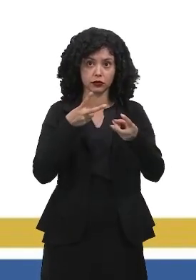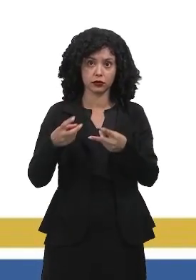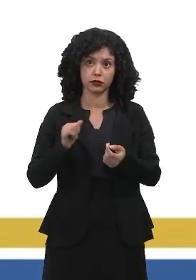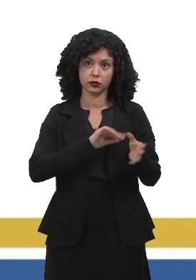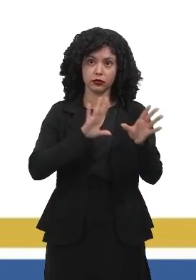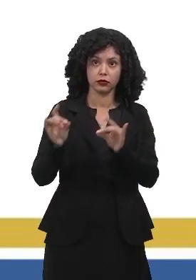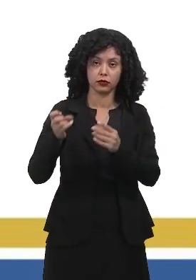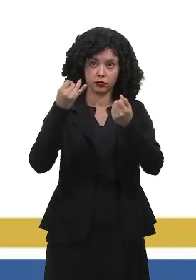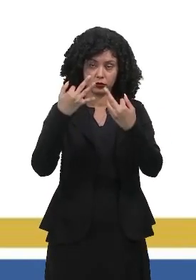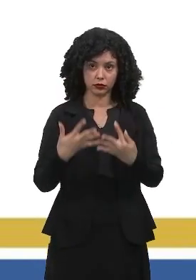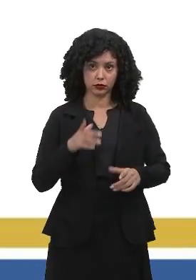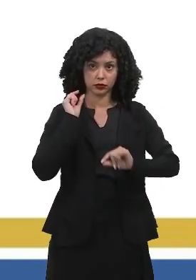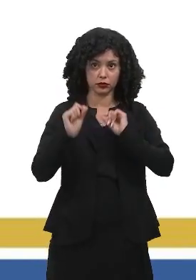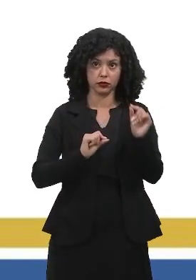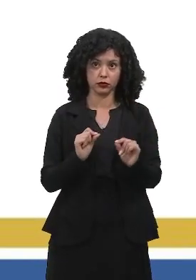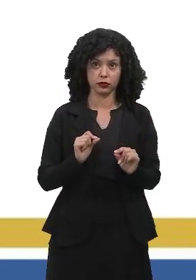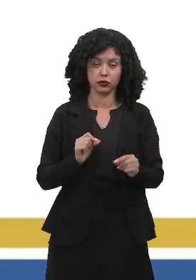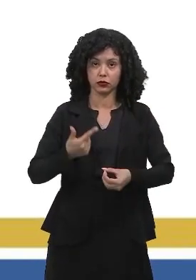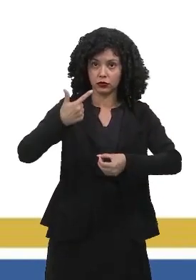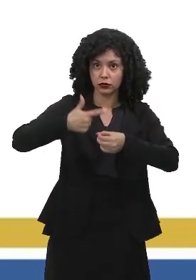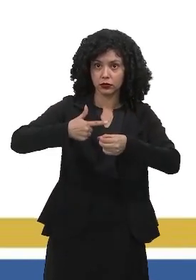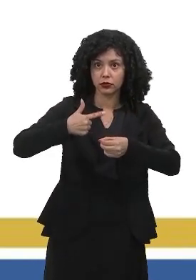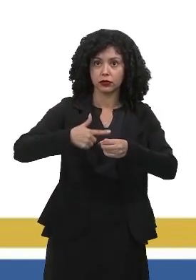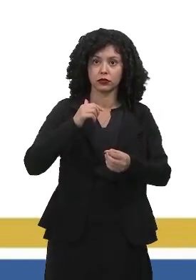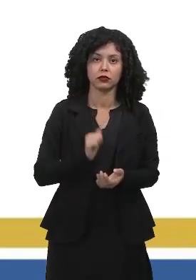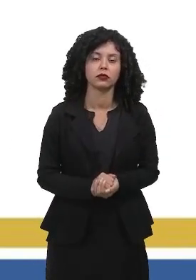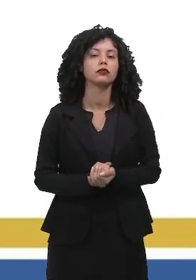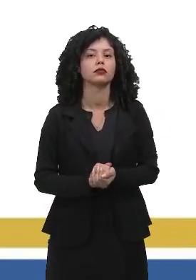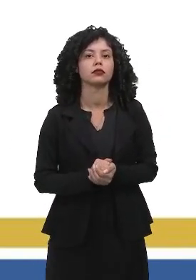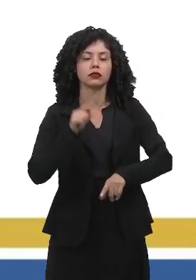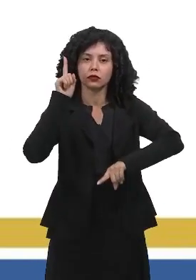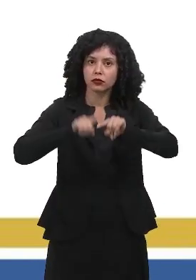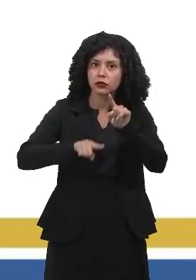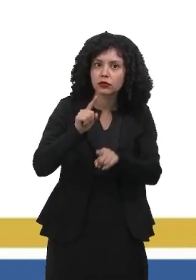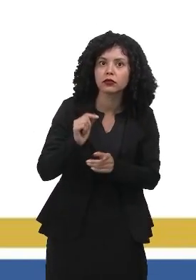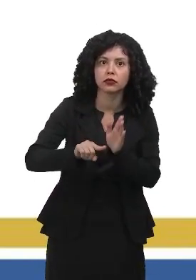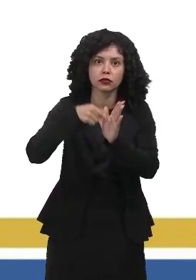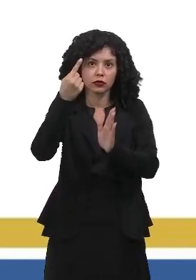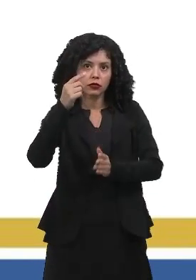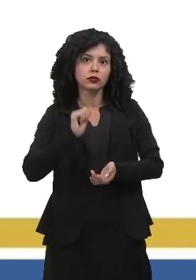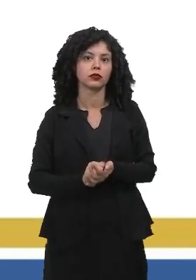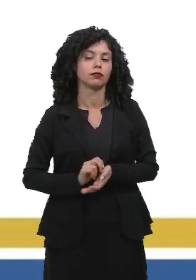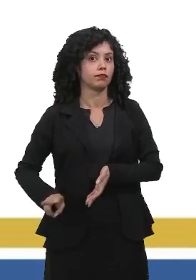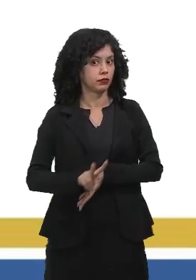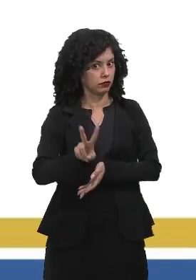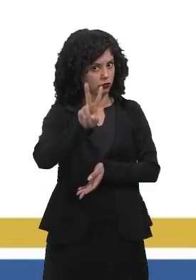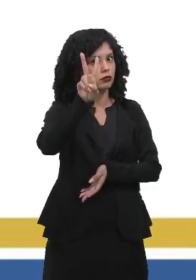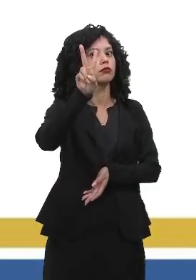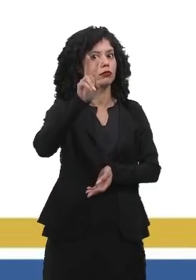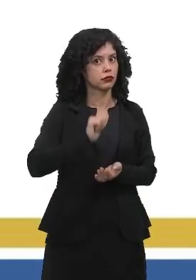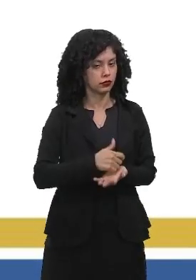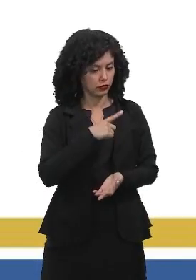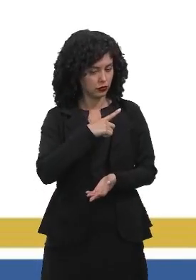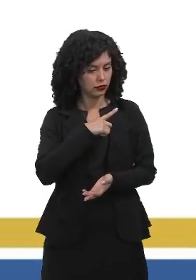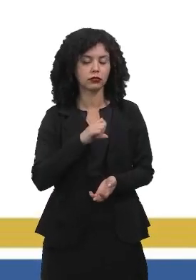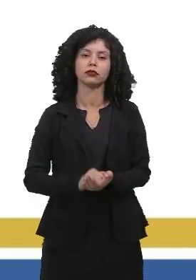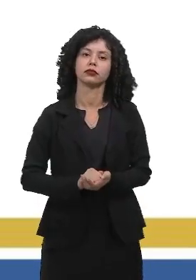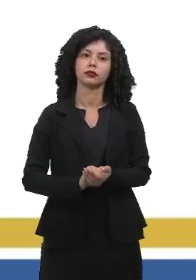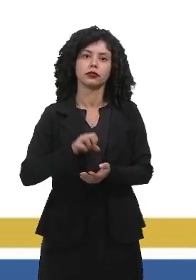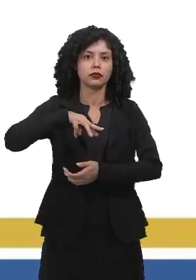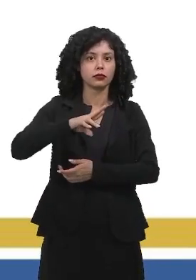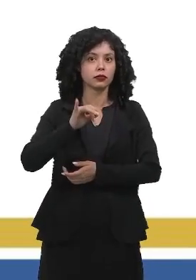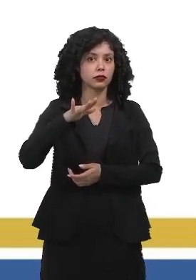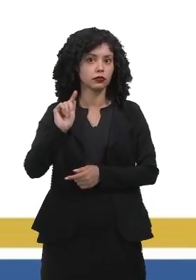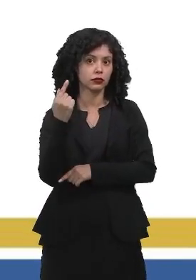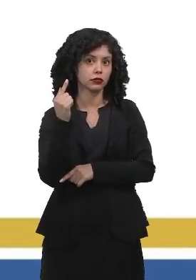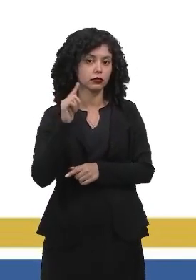ela trata a respeito do o petróleo é uma matéria-prima muito valiosa e métodos geofísicos